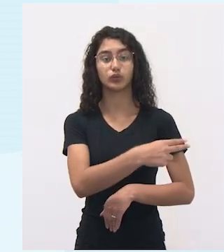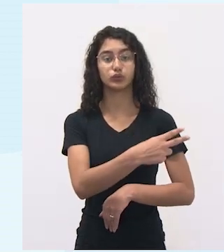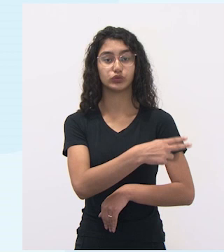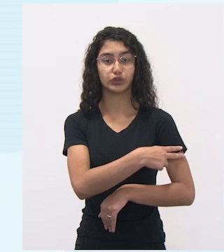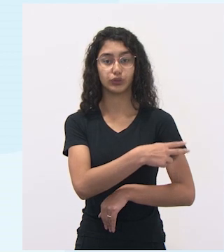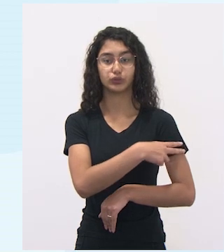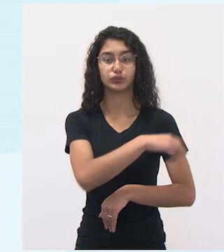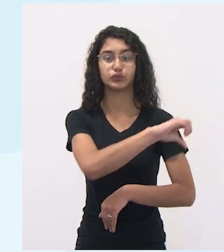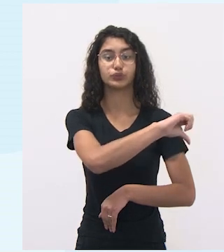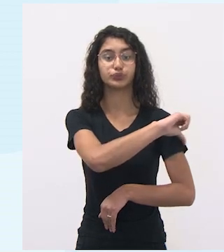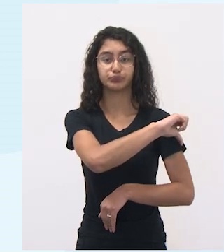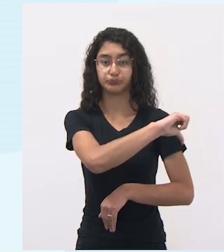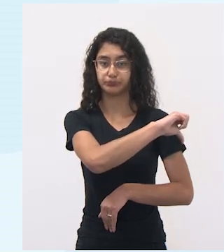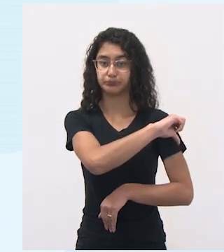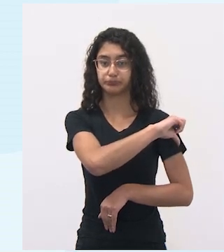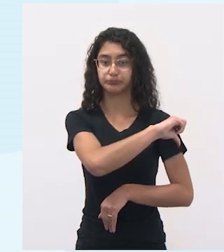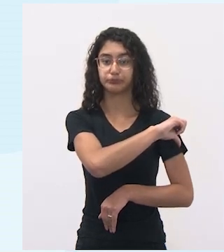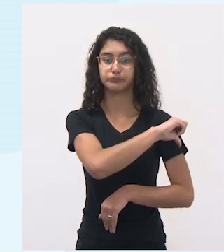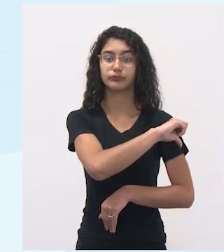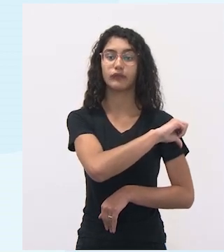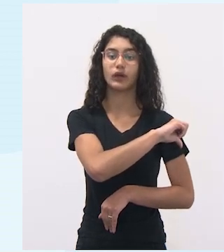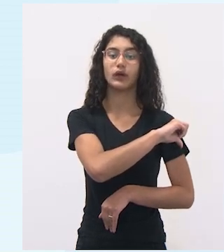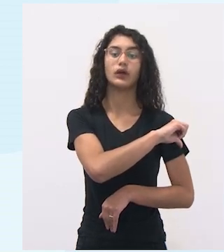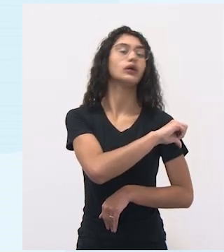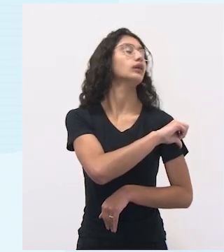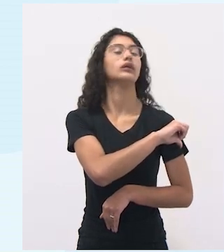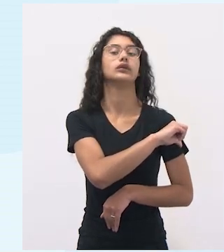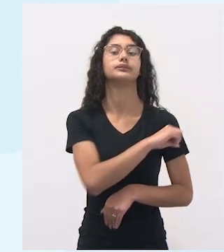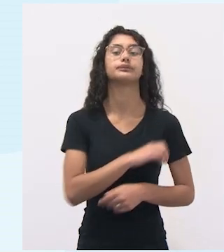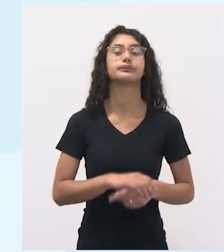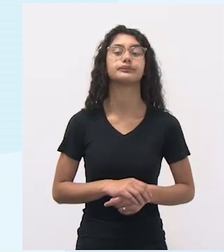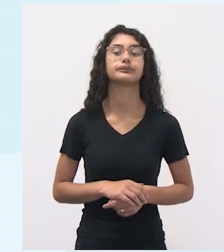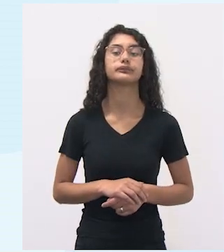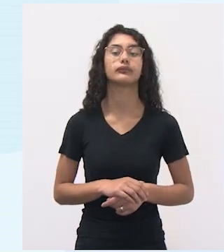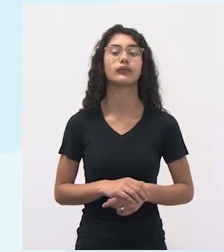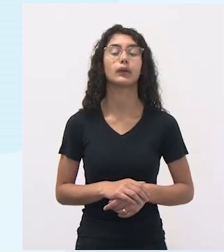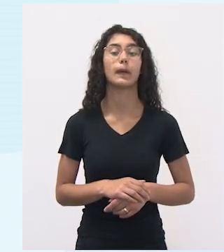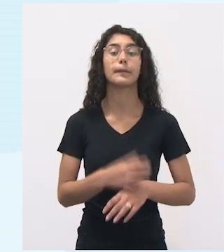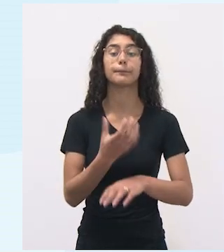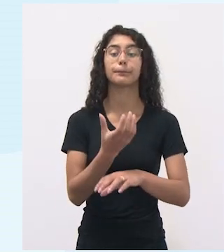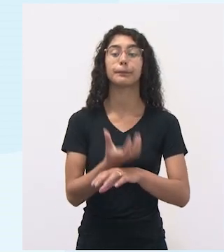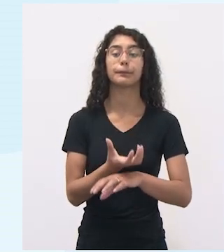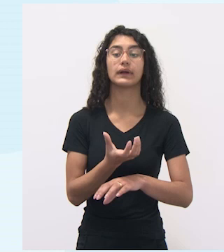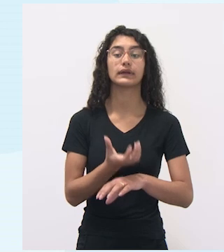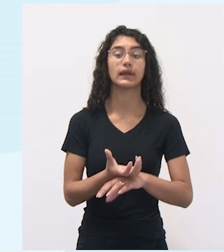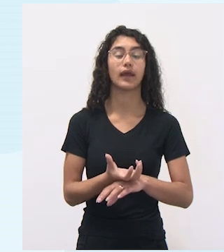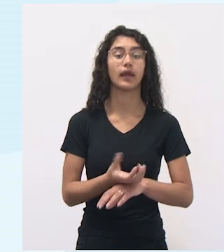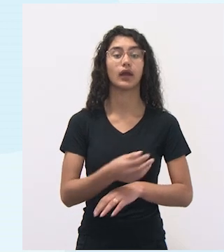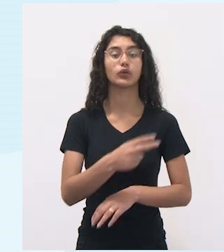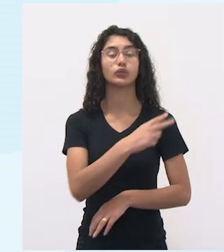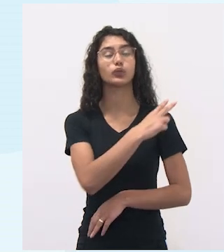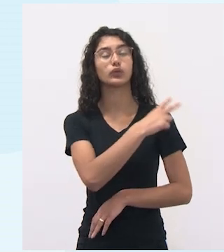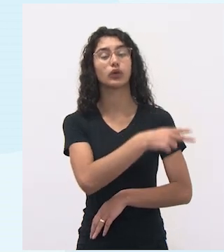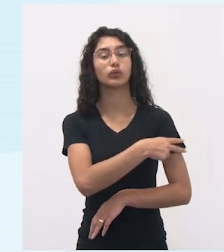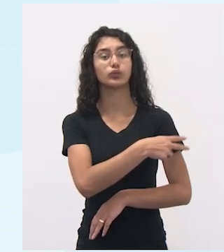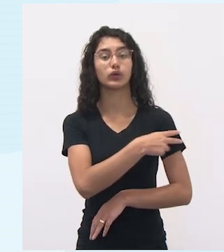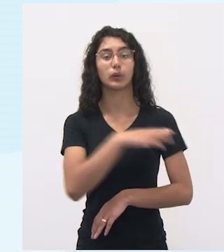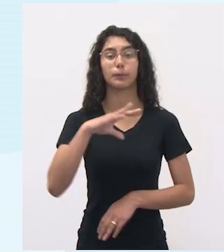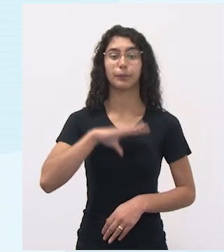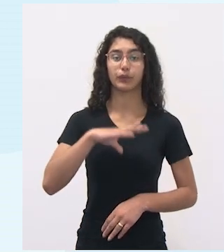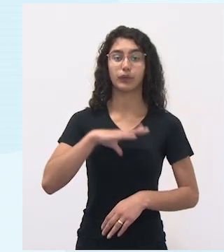fundamental, do nono ano do ensino fundamental. Para o segundo ano, nós vamos ter de língua